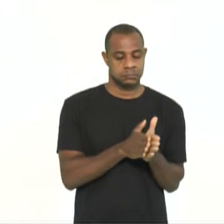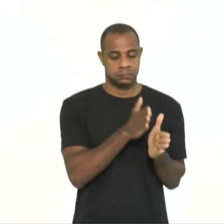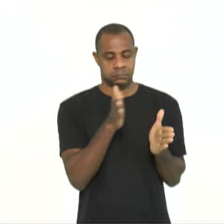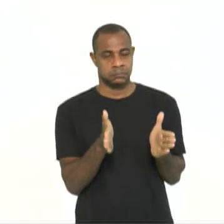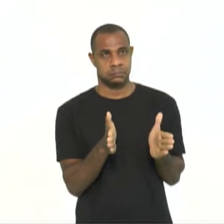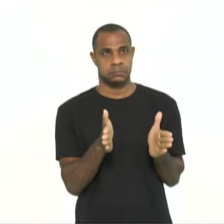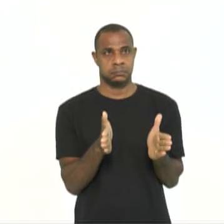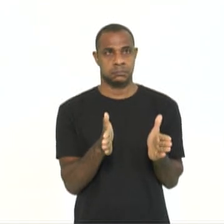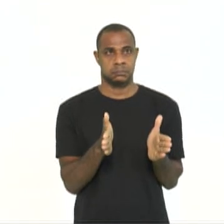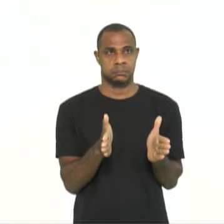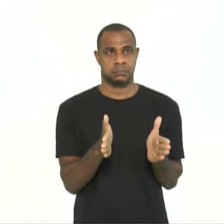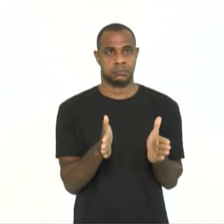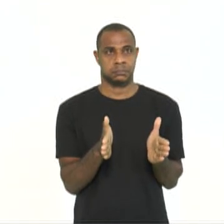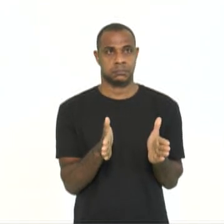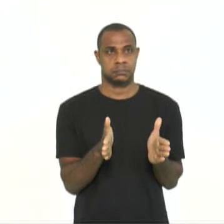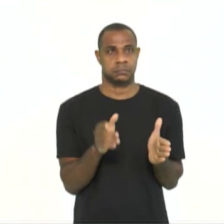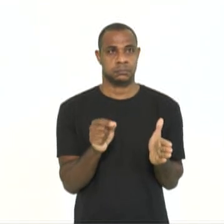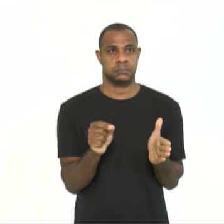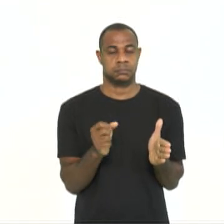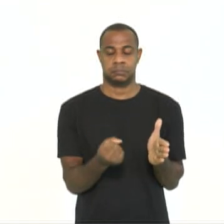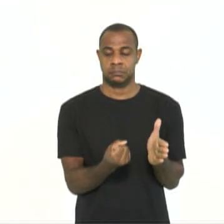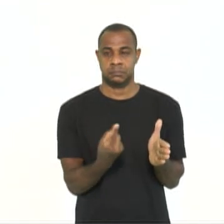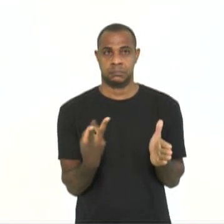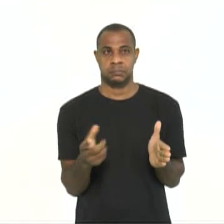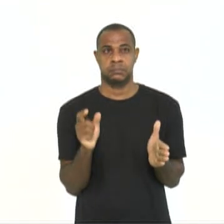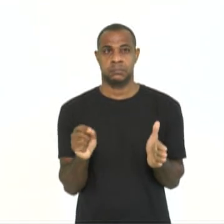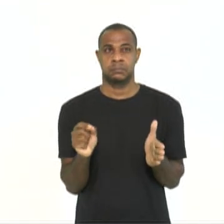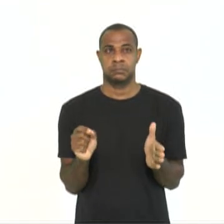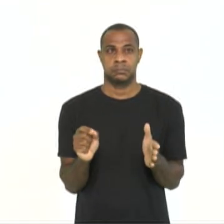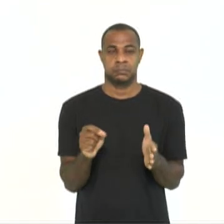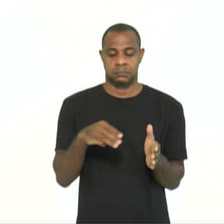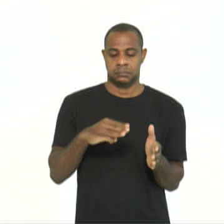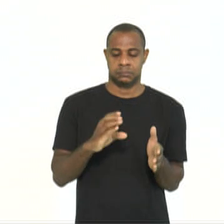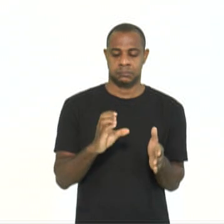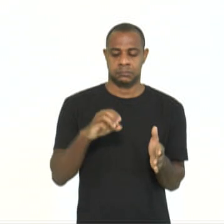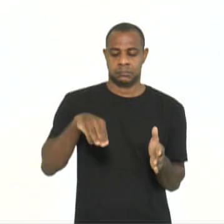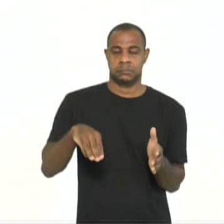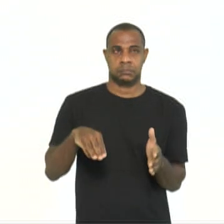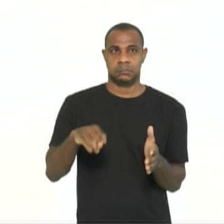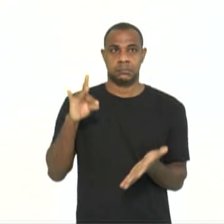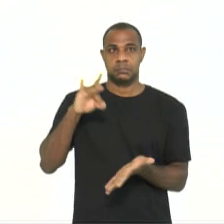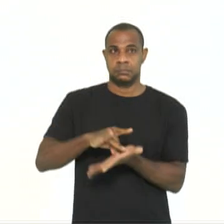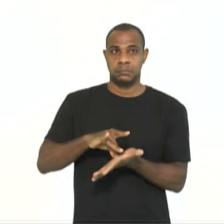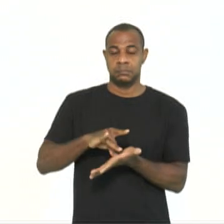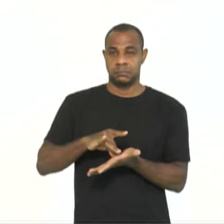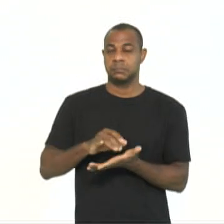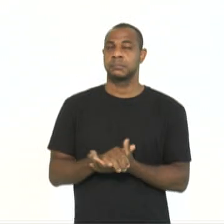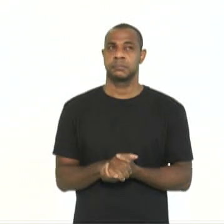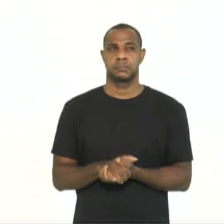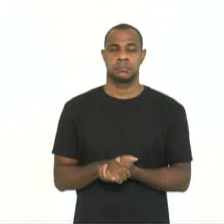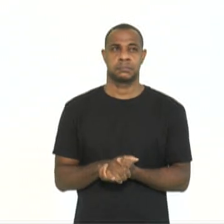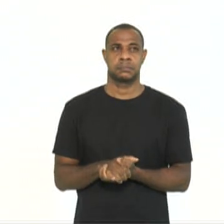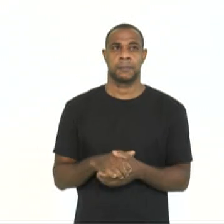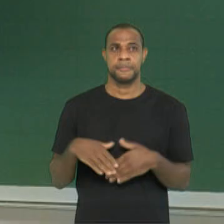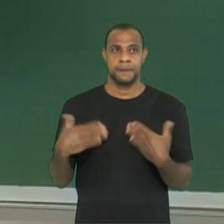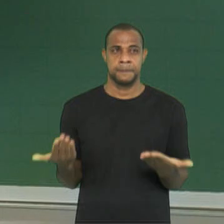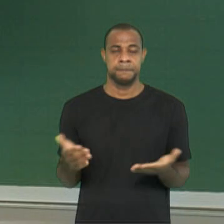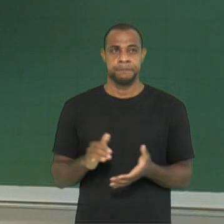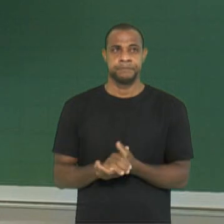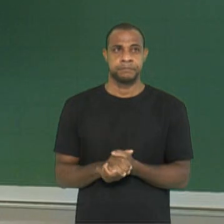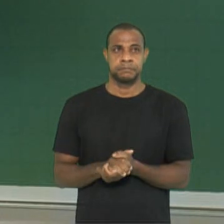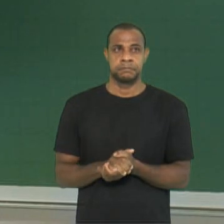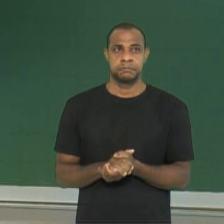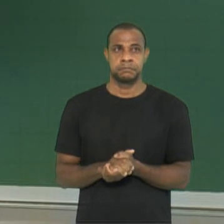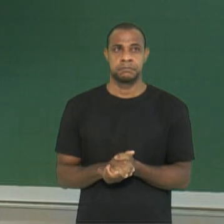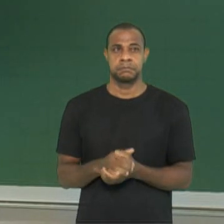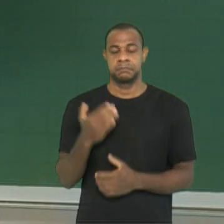2 pontos, que nada mais é do que a quantidade de centímetros na realidade. Então, quando você olha